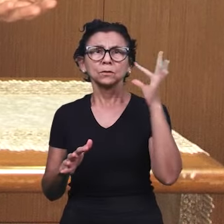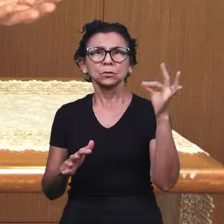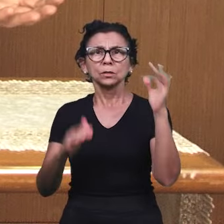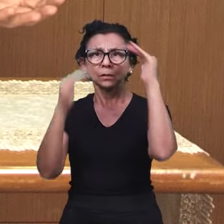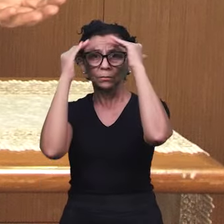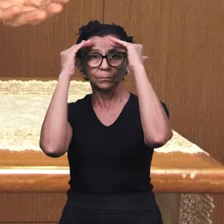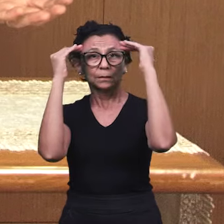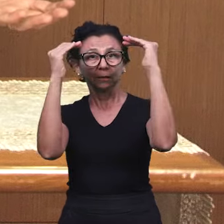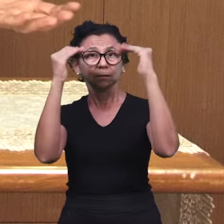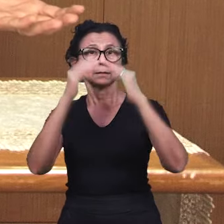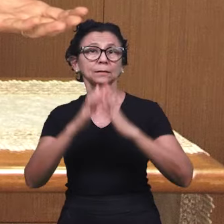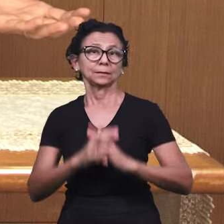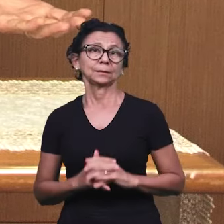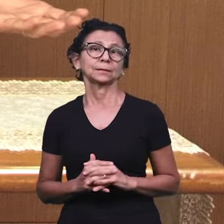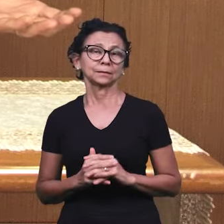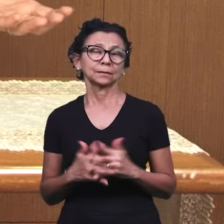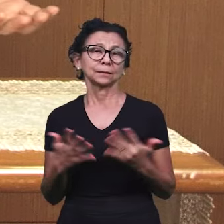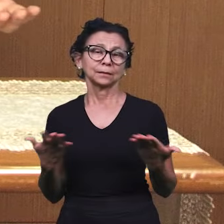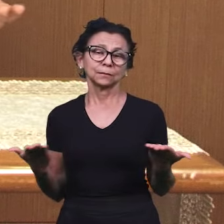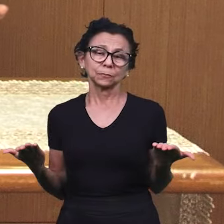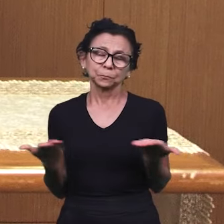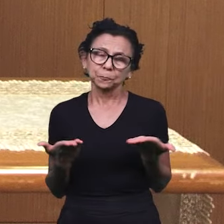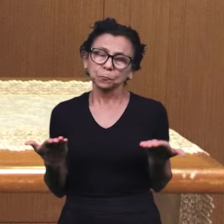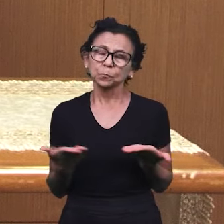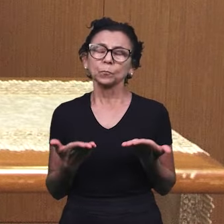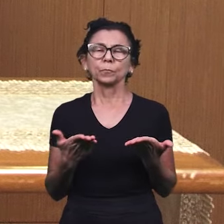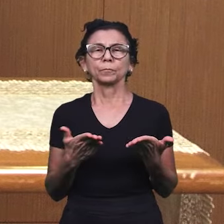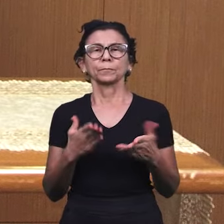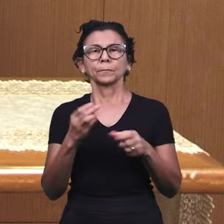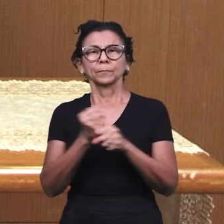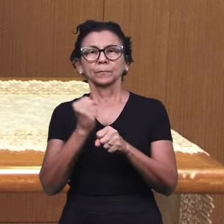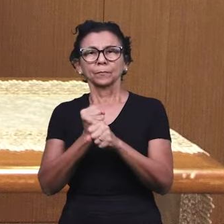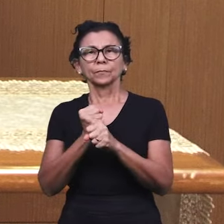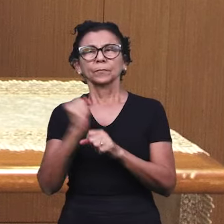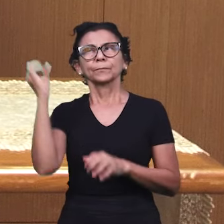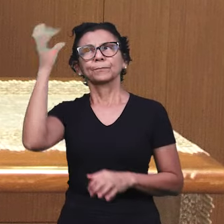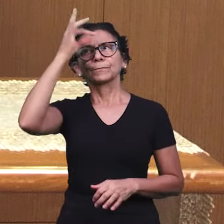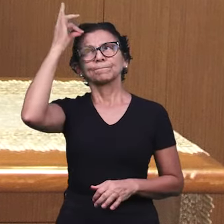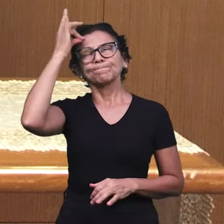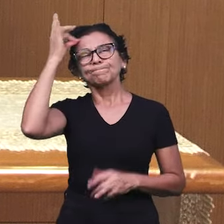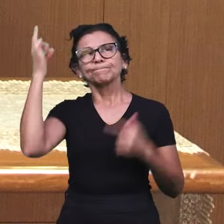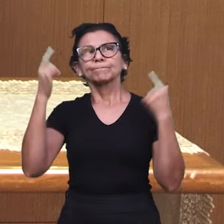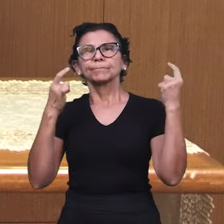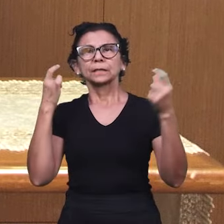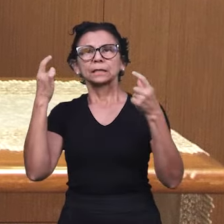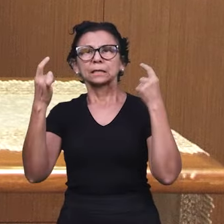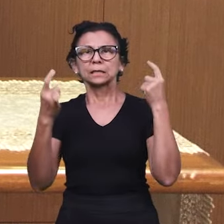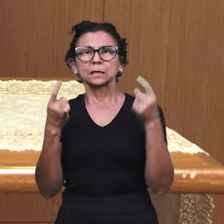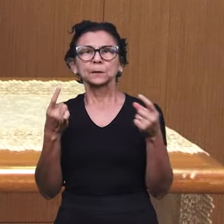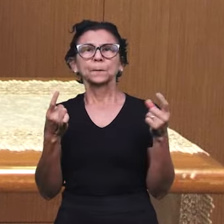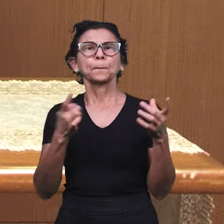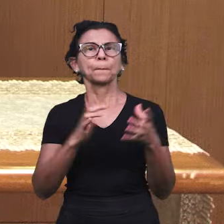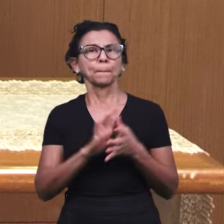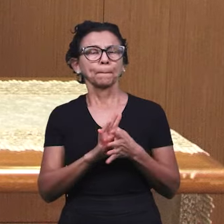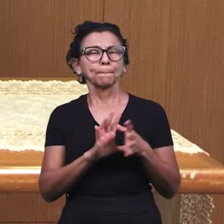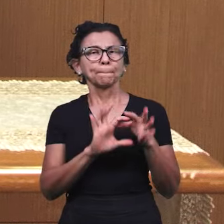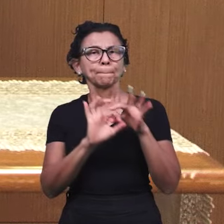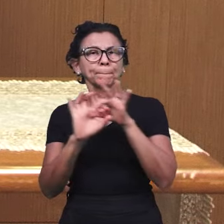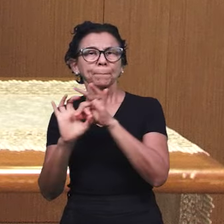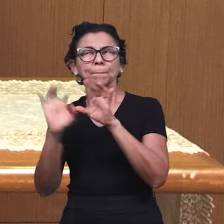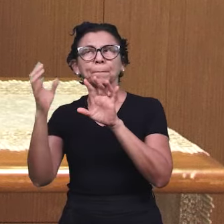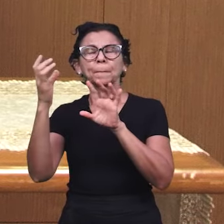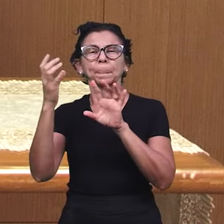Então, a grande preocupação hoje desta obra são os elementos proféticos que estão dentro